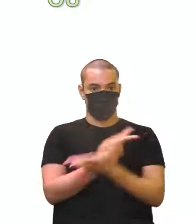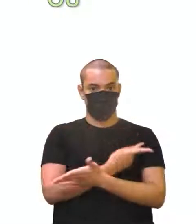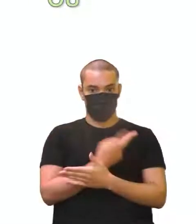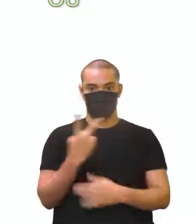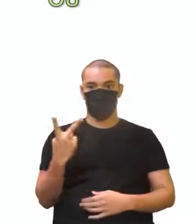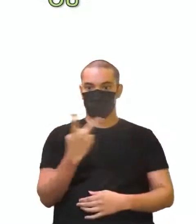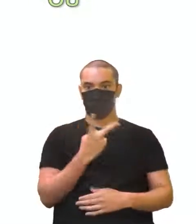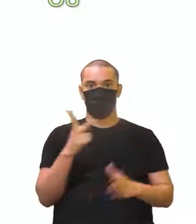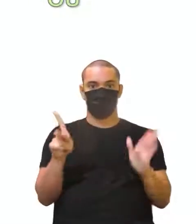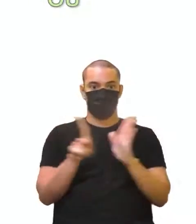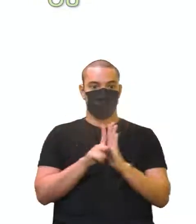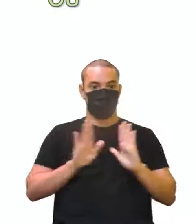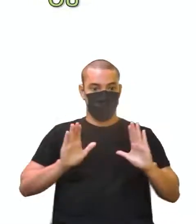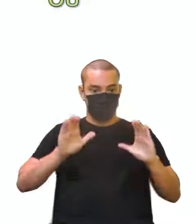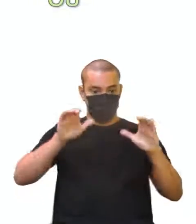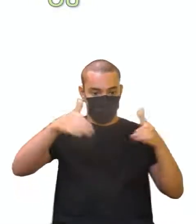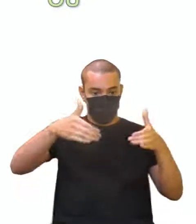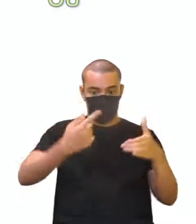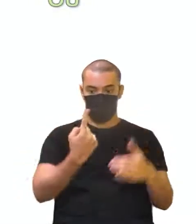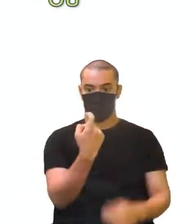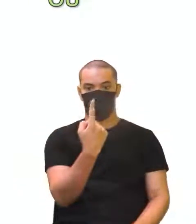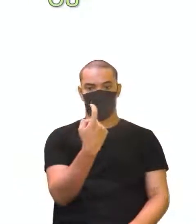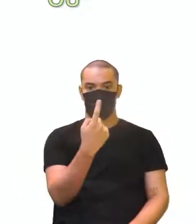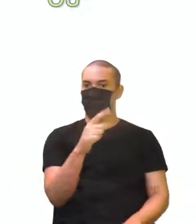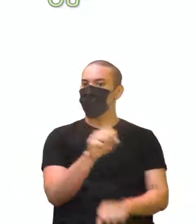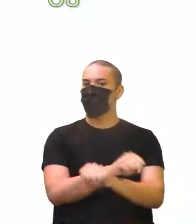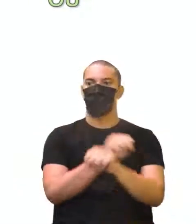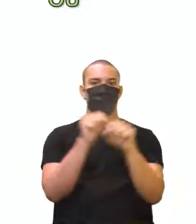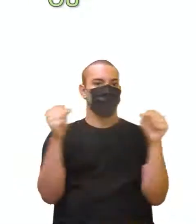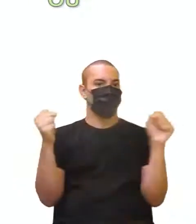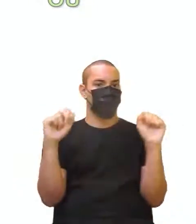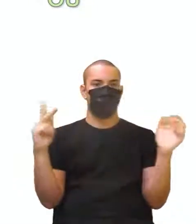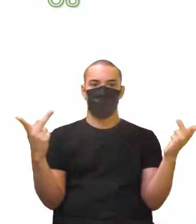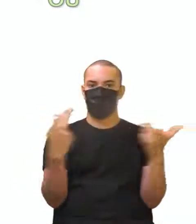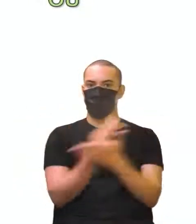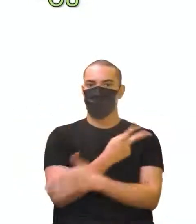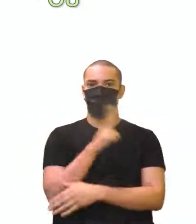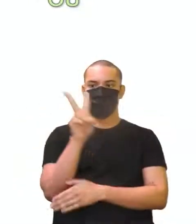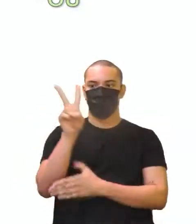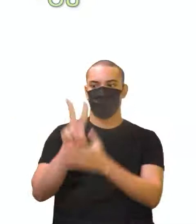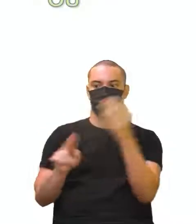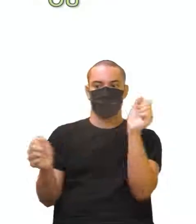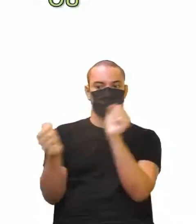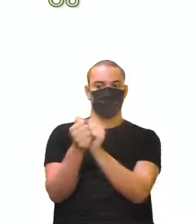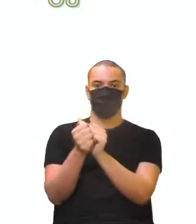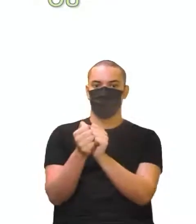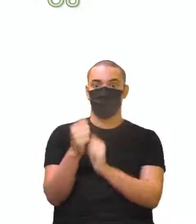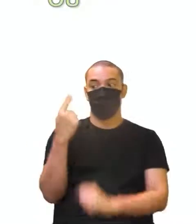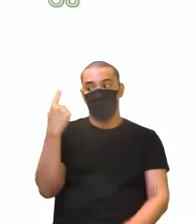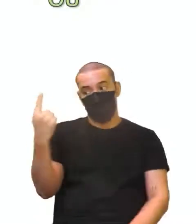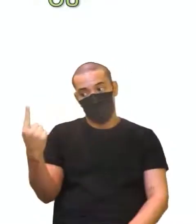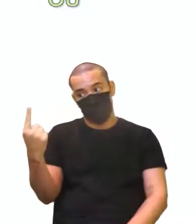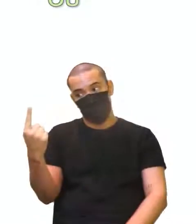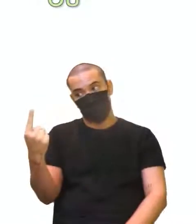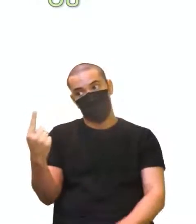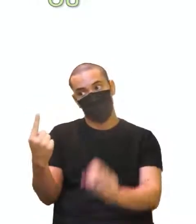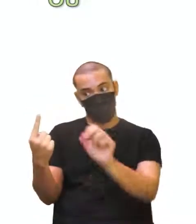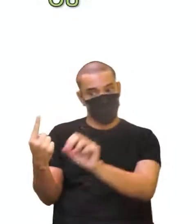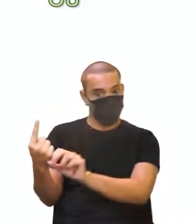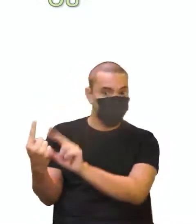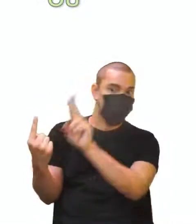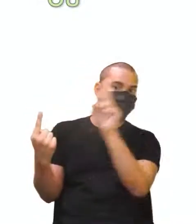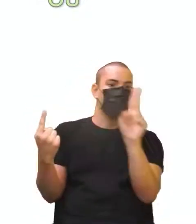são exclusivos. Isto é, não dá para acontecer os dois ao mesmo tempo. Ou vai acontecer um, ou